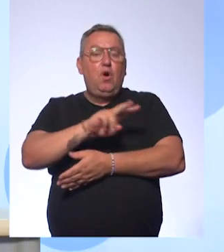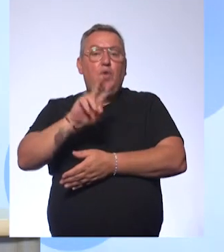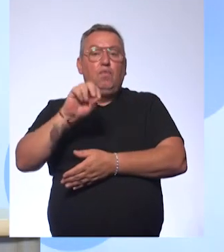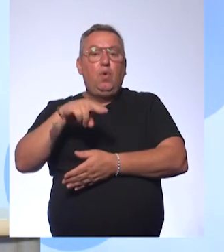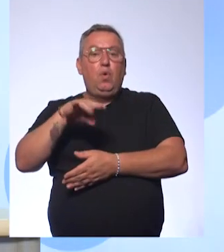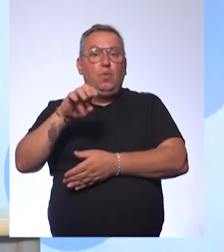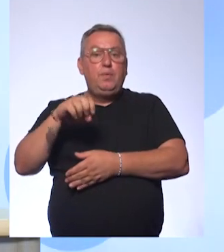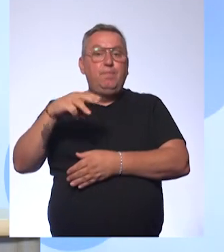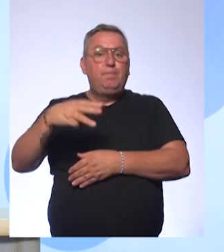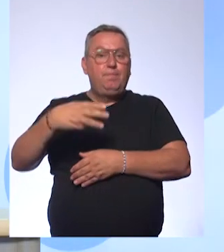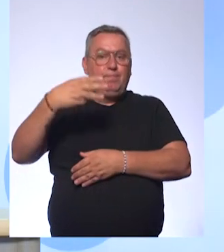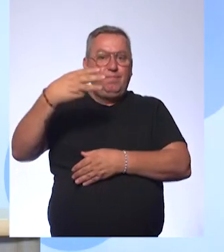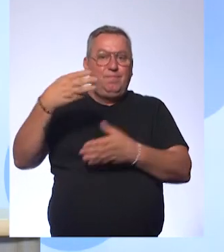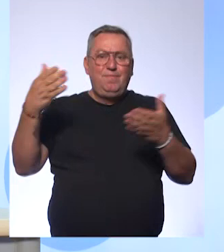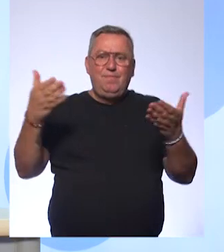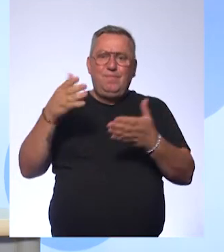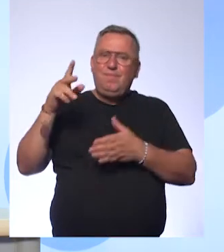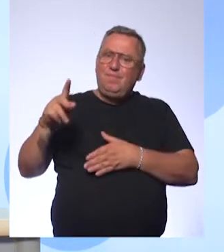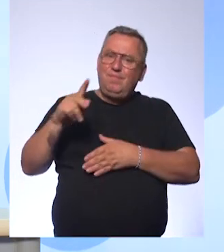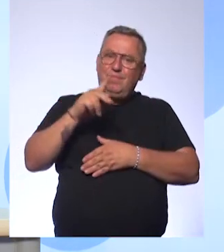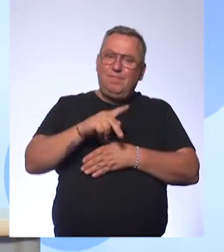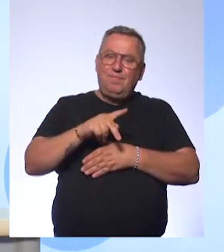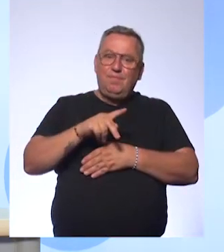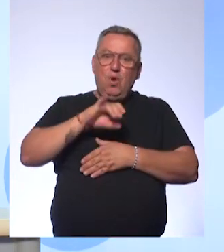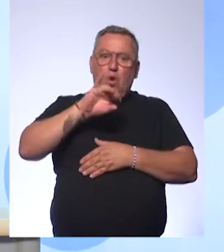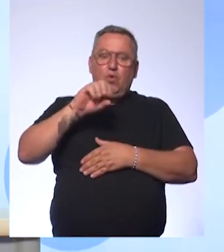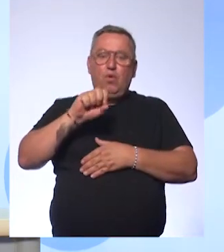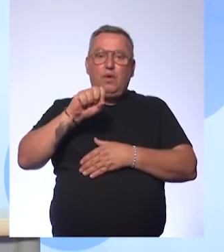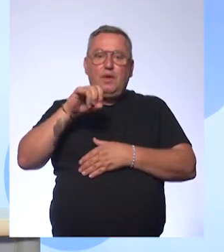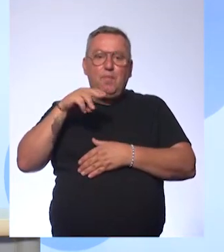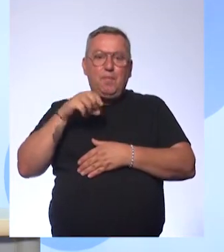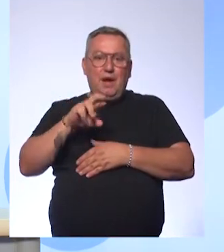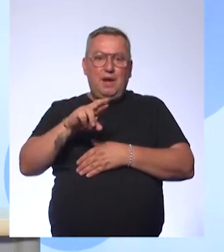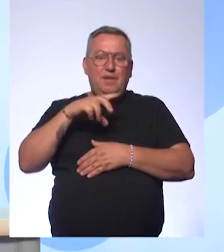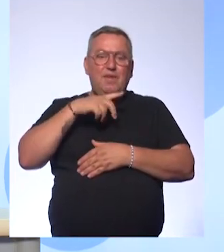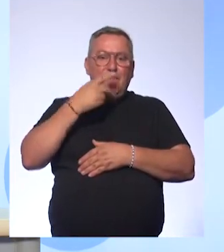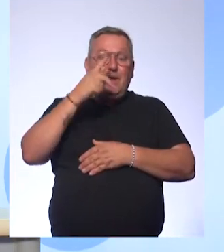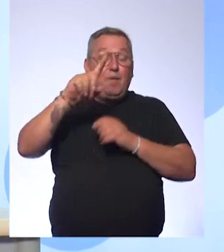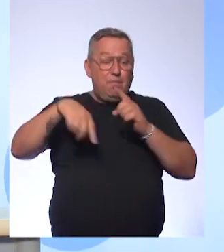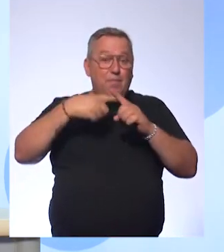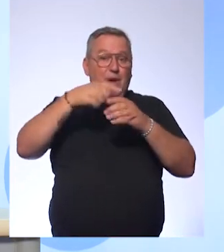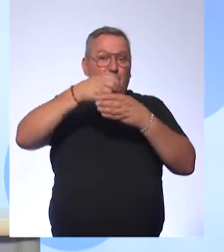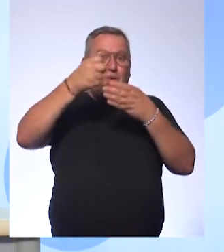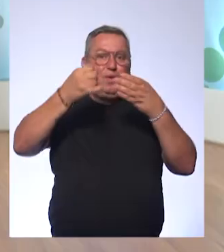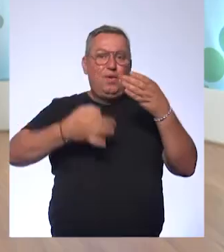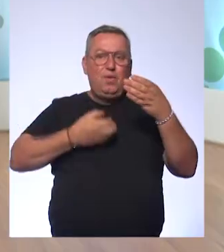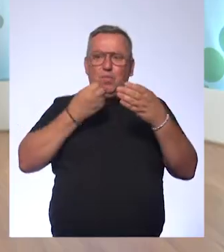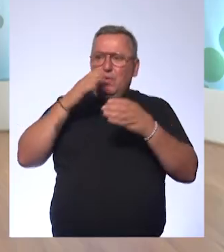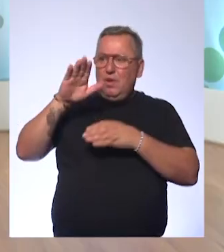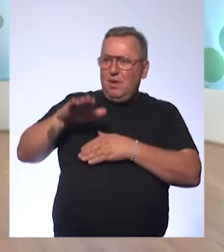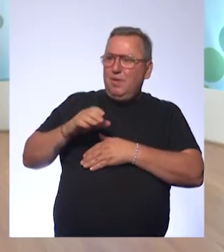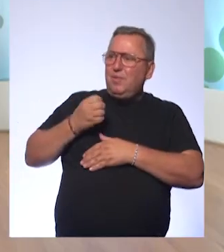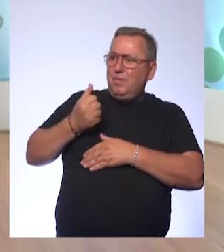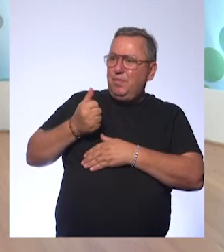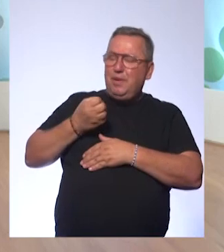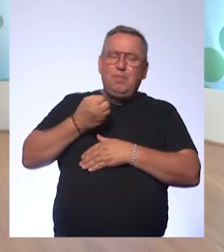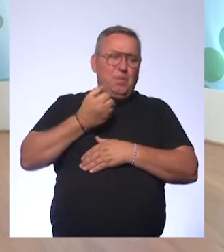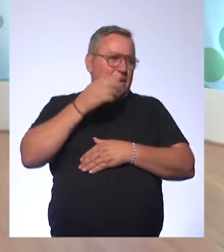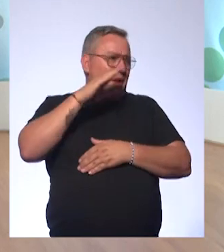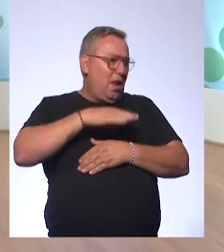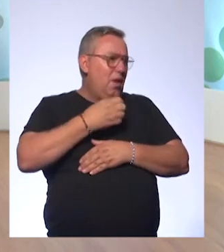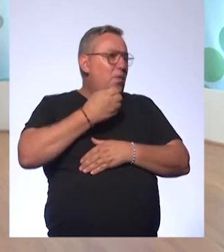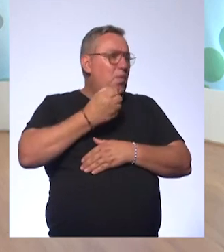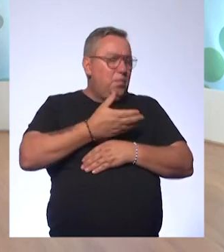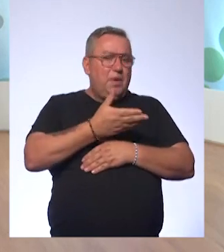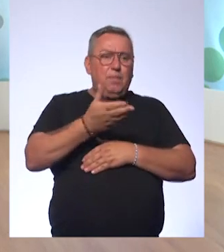E quem vai ministrar a aula hoje é o professor Josimar, vai falar um pouquinho mais do nosso conteúdo. Boa tarde, professor Josimar, tudo bem? Boa tarde, tudo